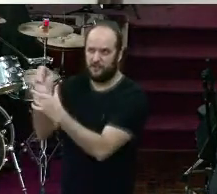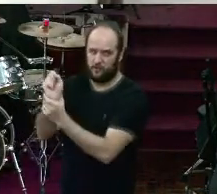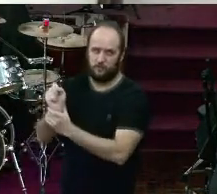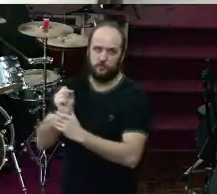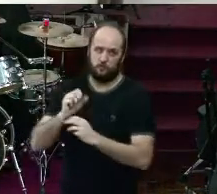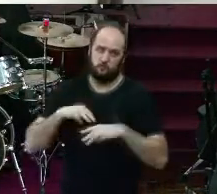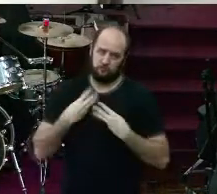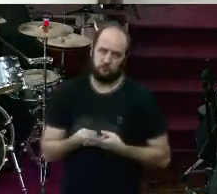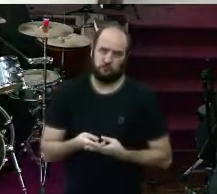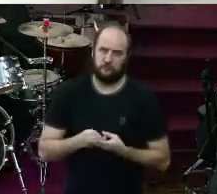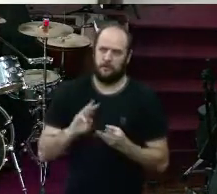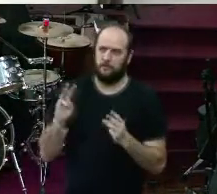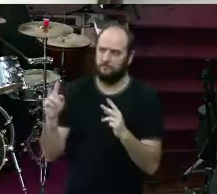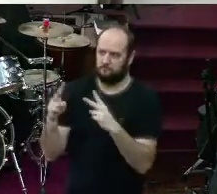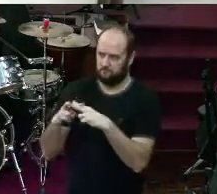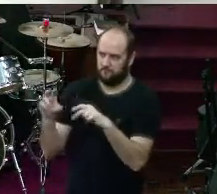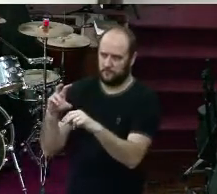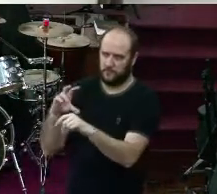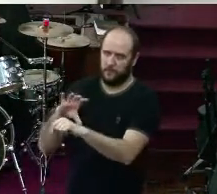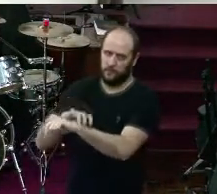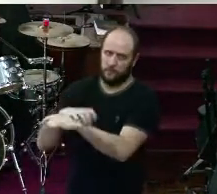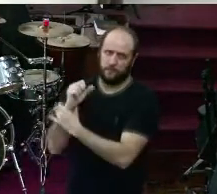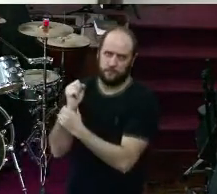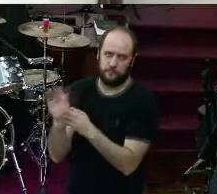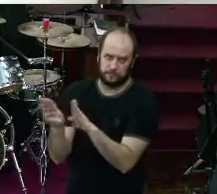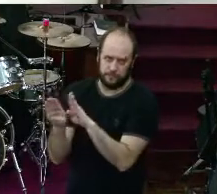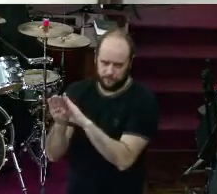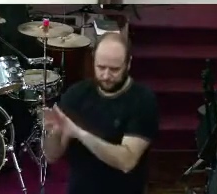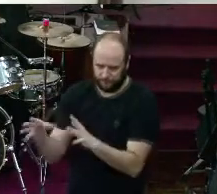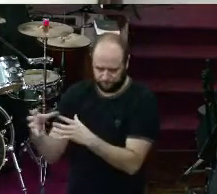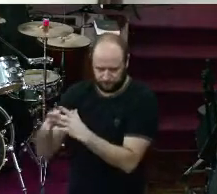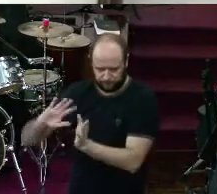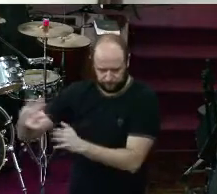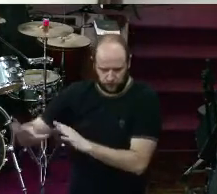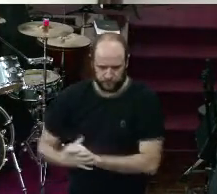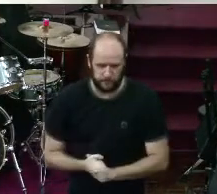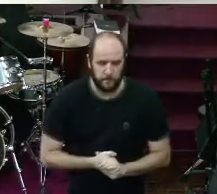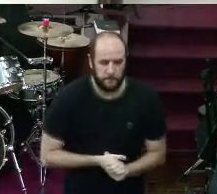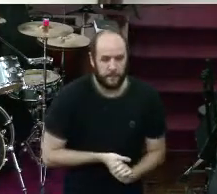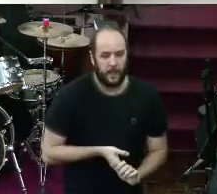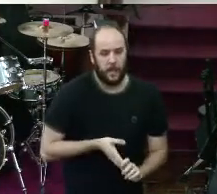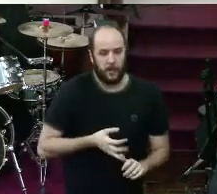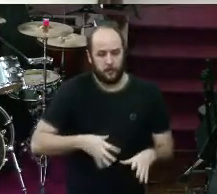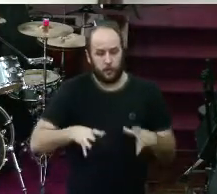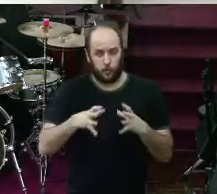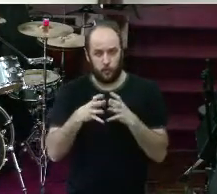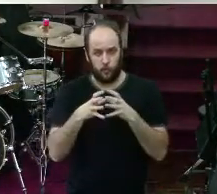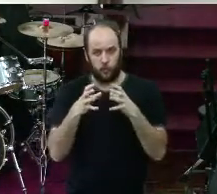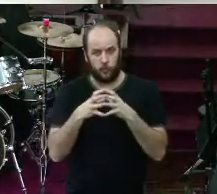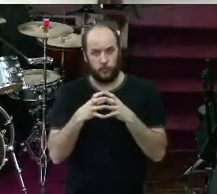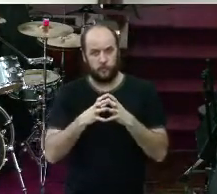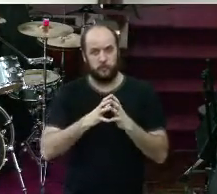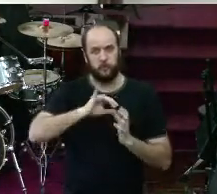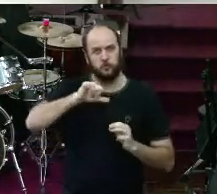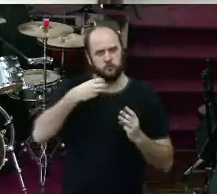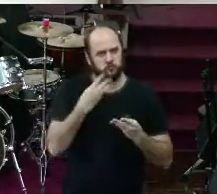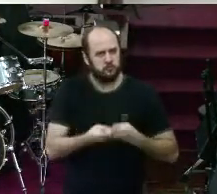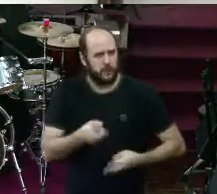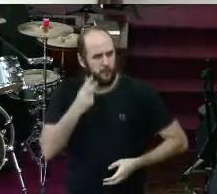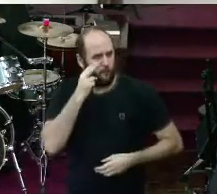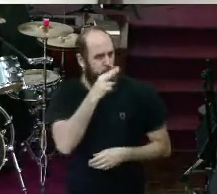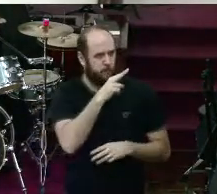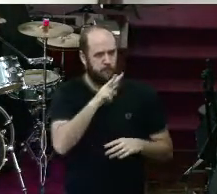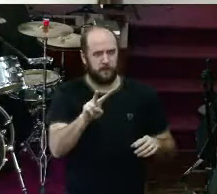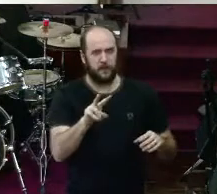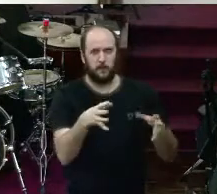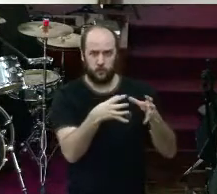cativeiro. No ano da morte do rei Uzias. Então isso é muito significativo. Ele fez questão de dizer, foi neste dia,